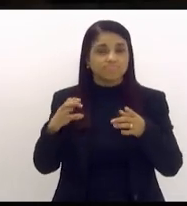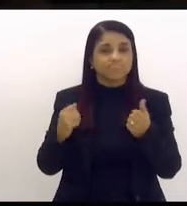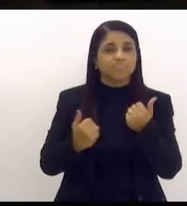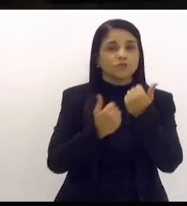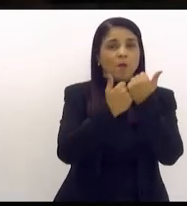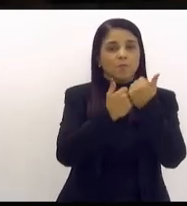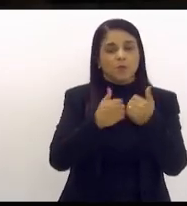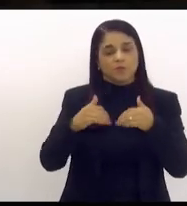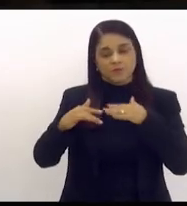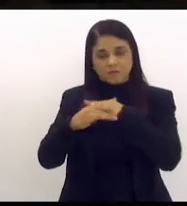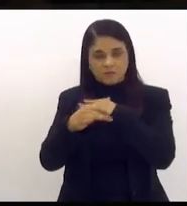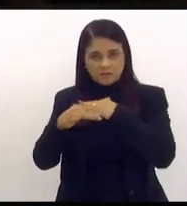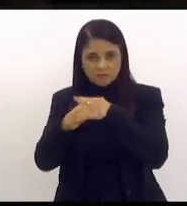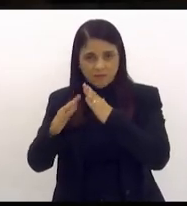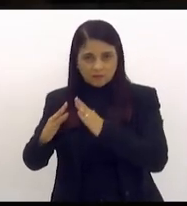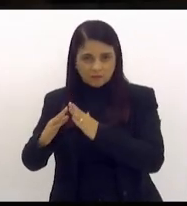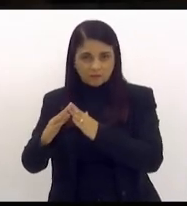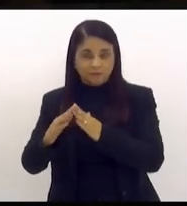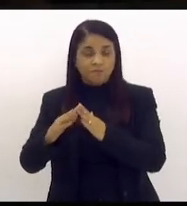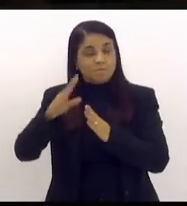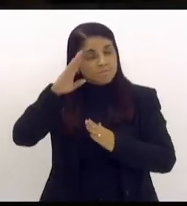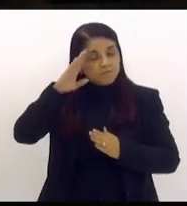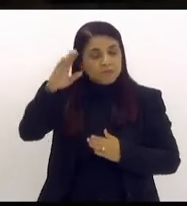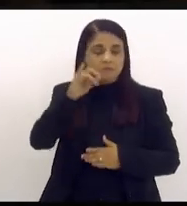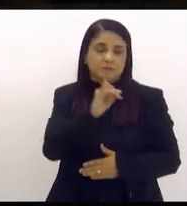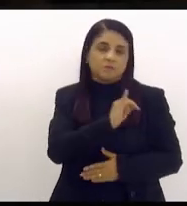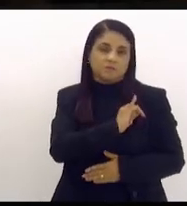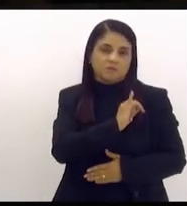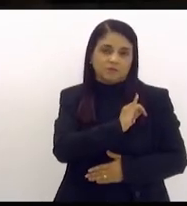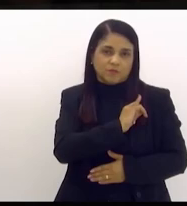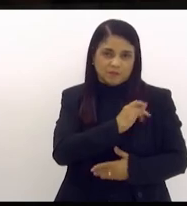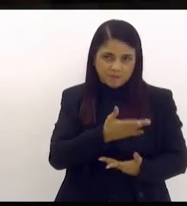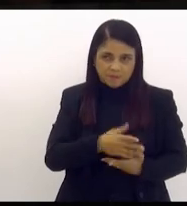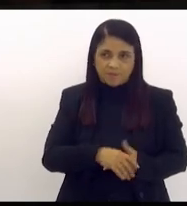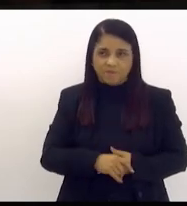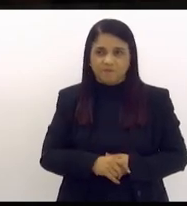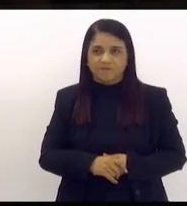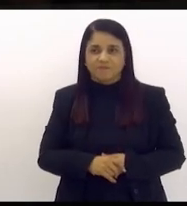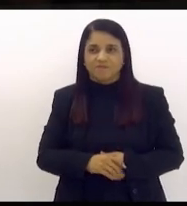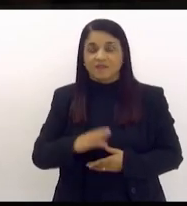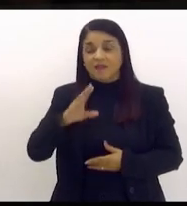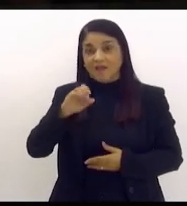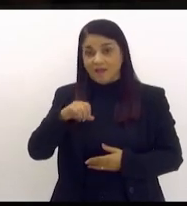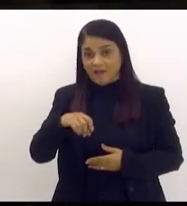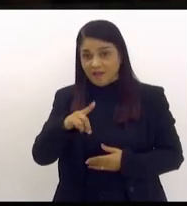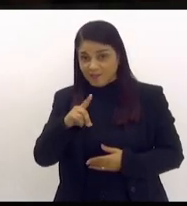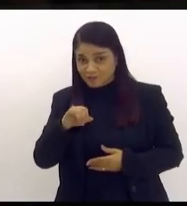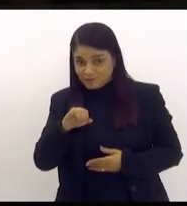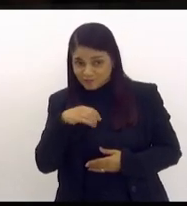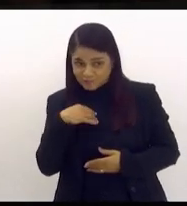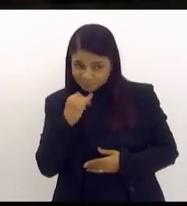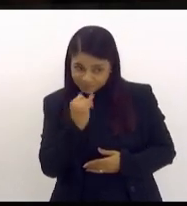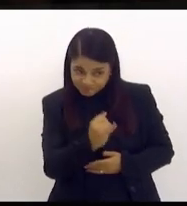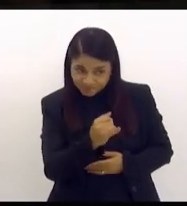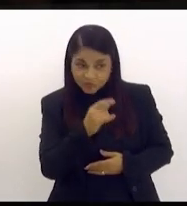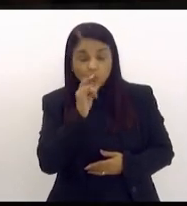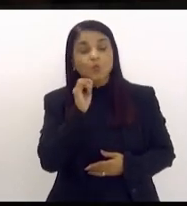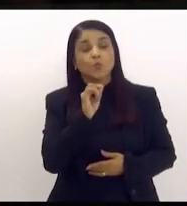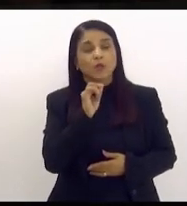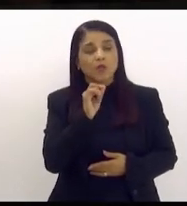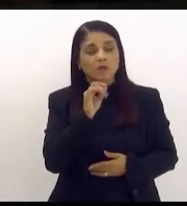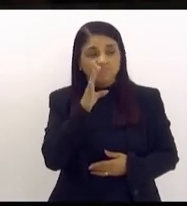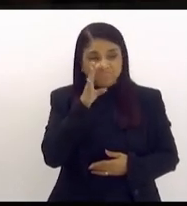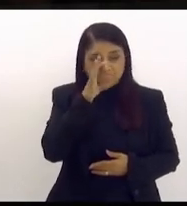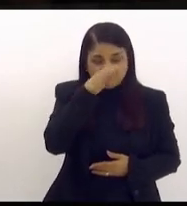cidades vizinhas e principalmente de Itaboraí aí eu vou entendeu Cândido frisar e priorizar aqui o com o